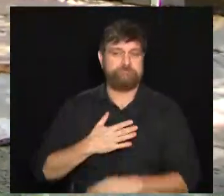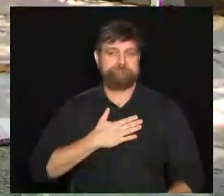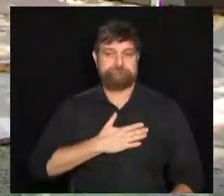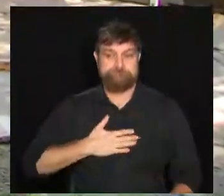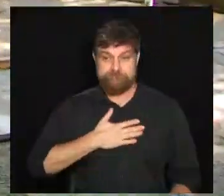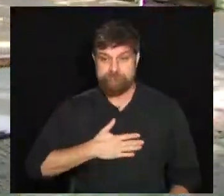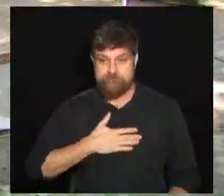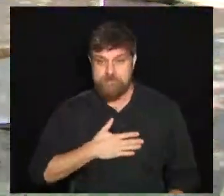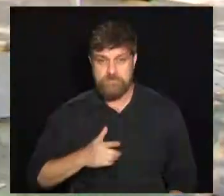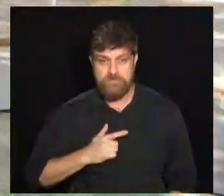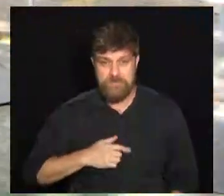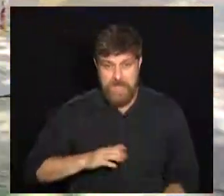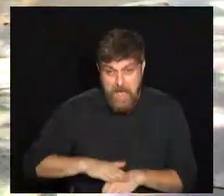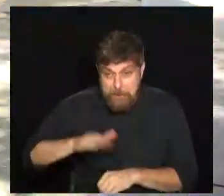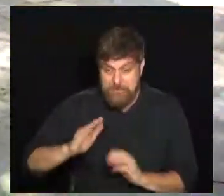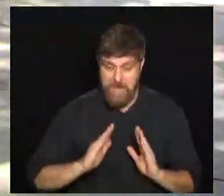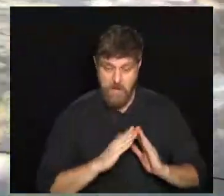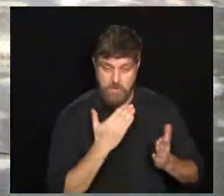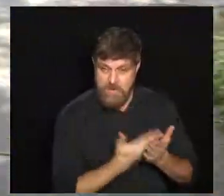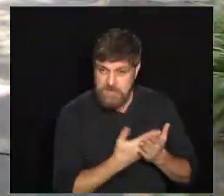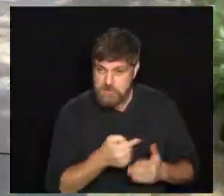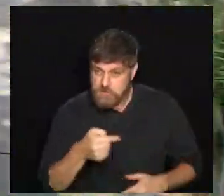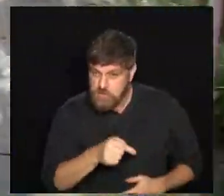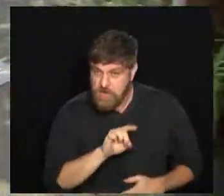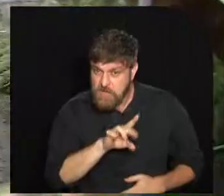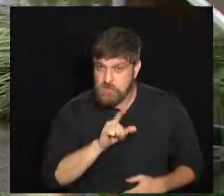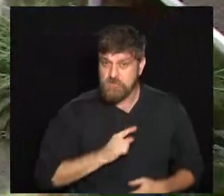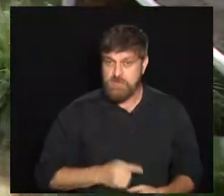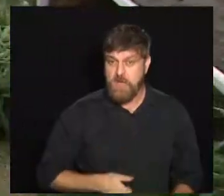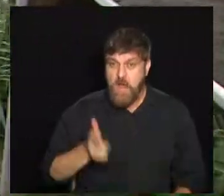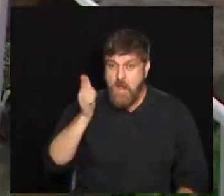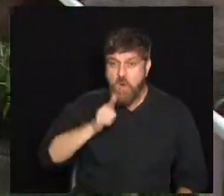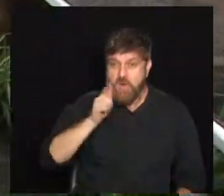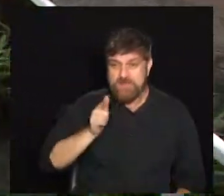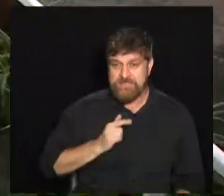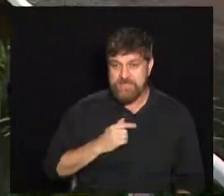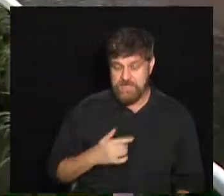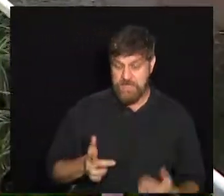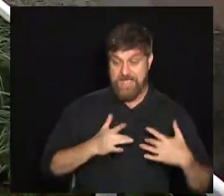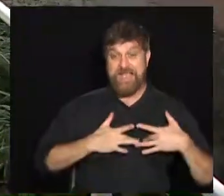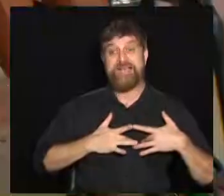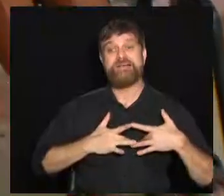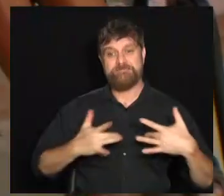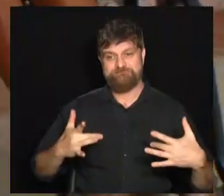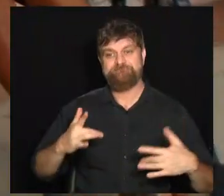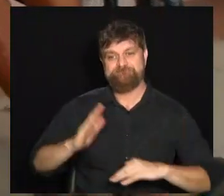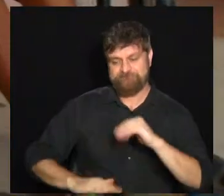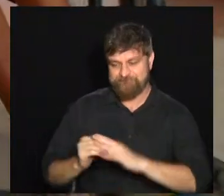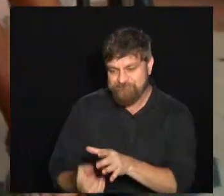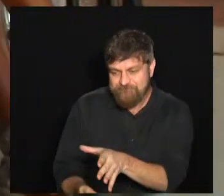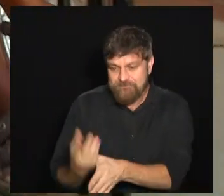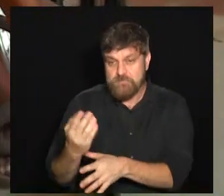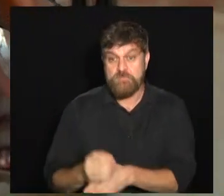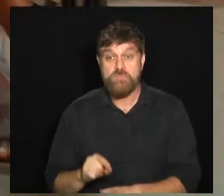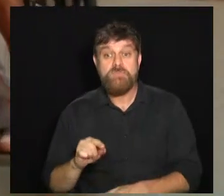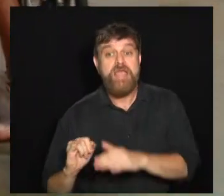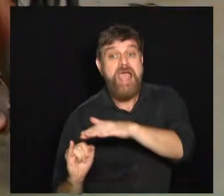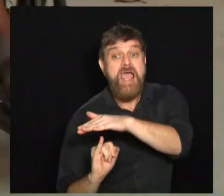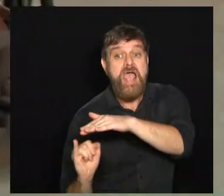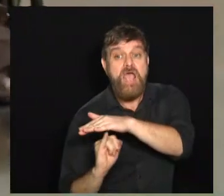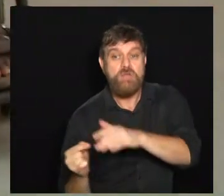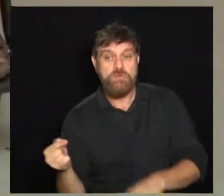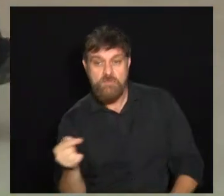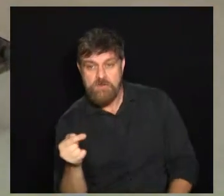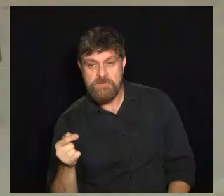turma ultrapassa os muros e acerta direitinho os caminhos da solidariedade. Nesta instituição,